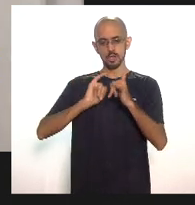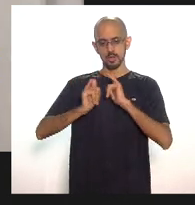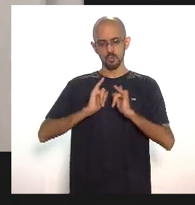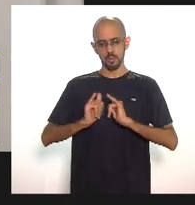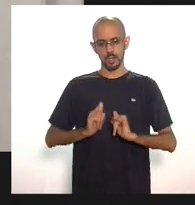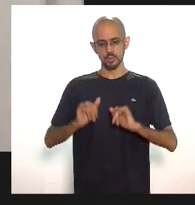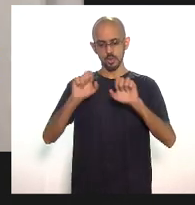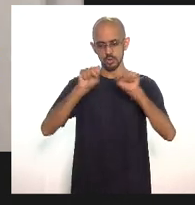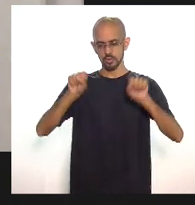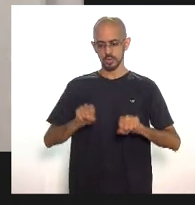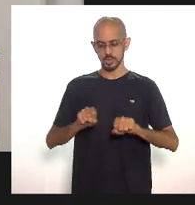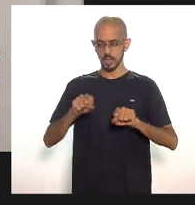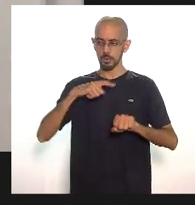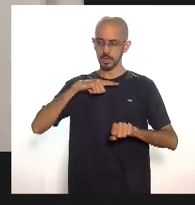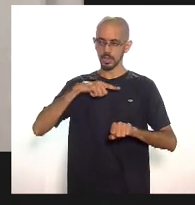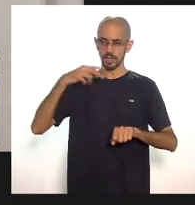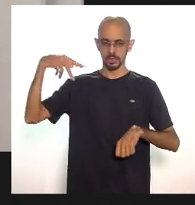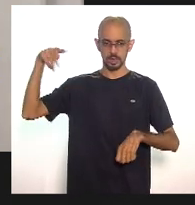né?